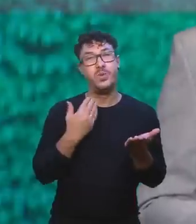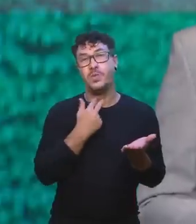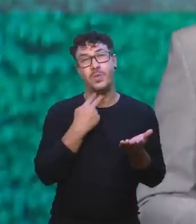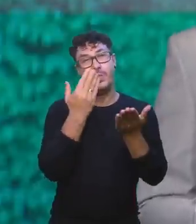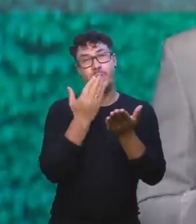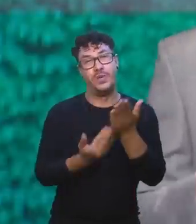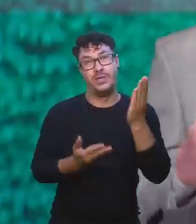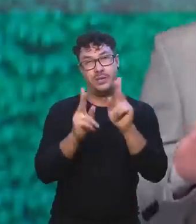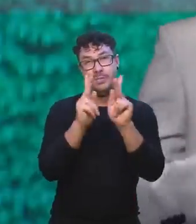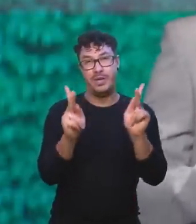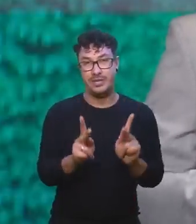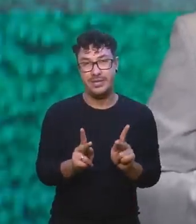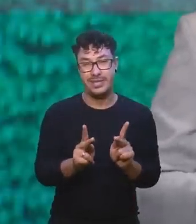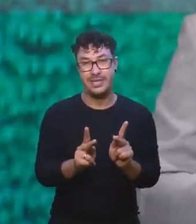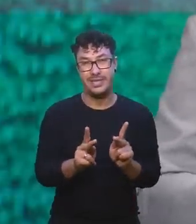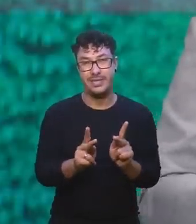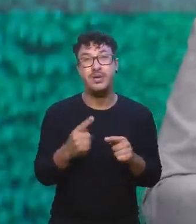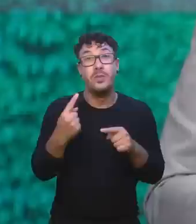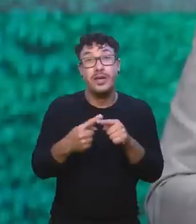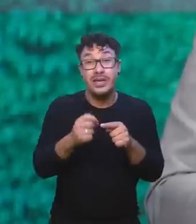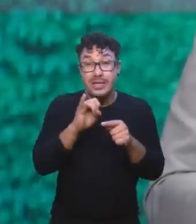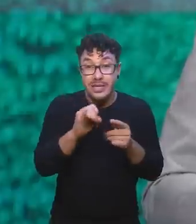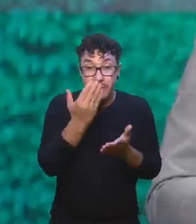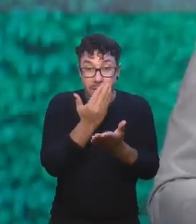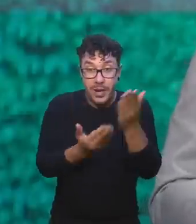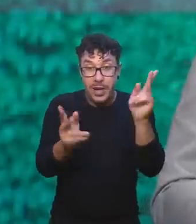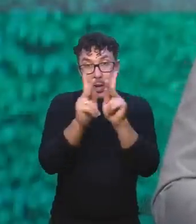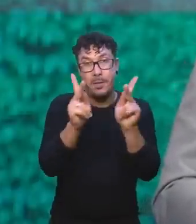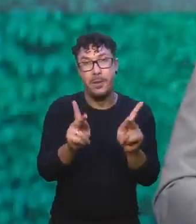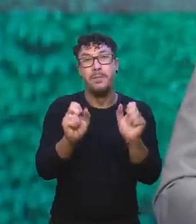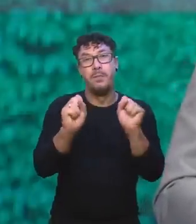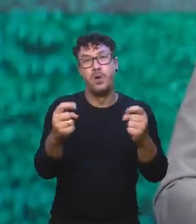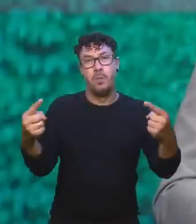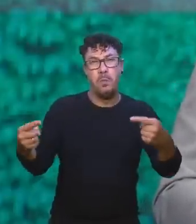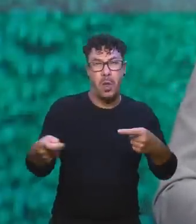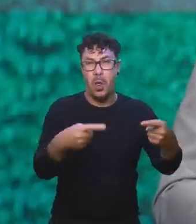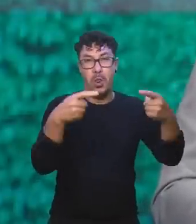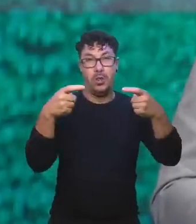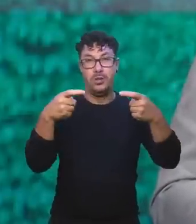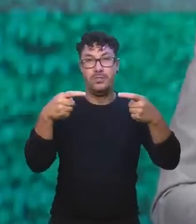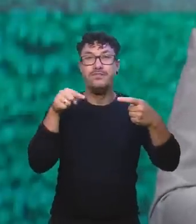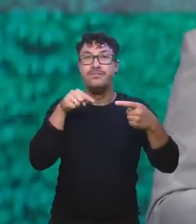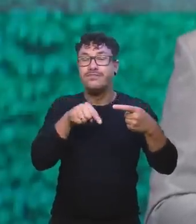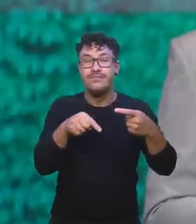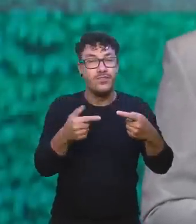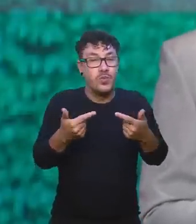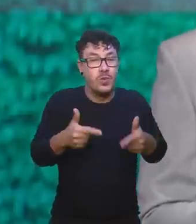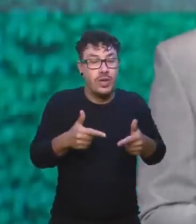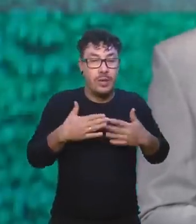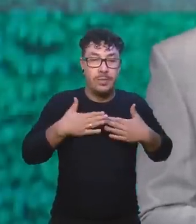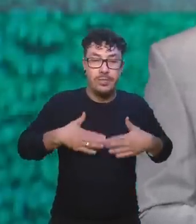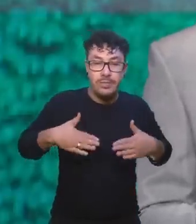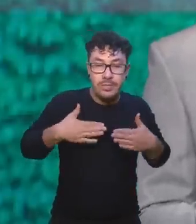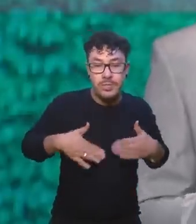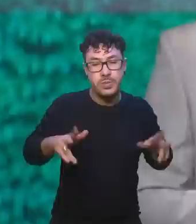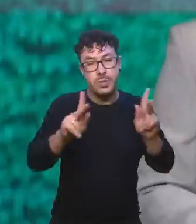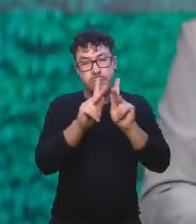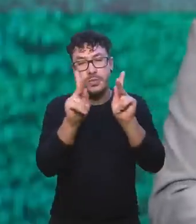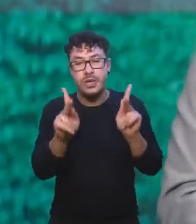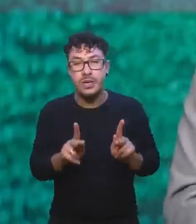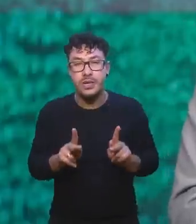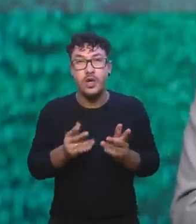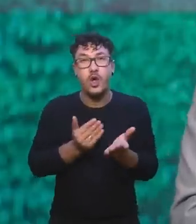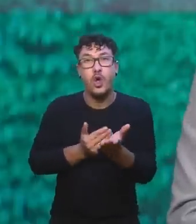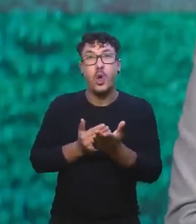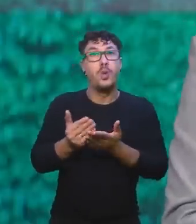paz. Porque muitas vezes isso gera atritos, perdemos a serenidade, perdemos a paz e entramos